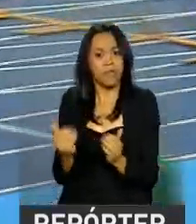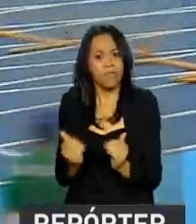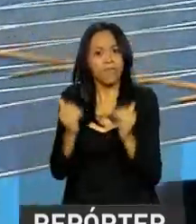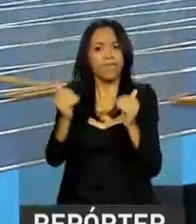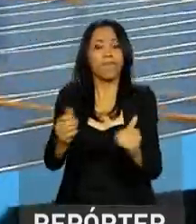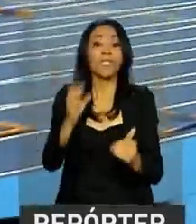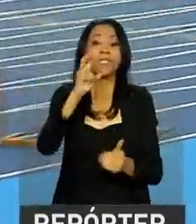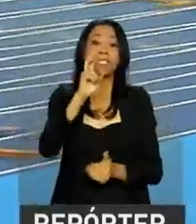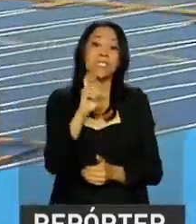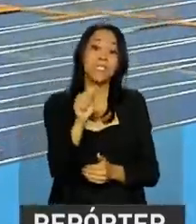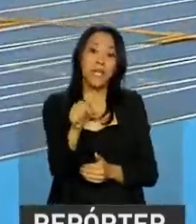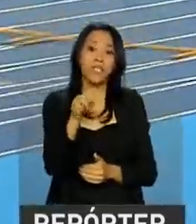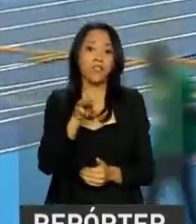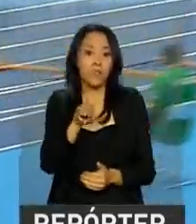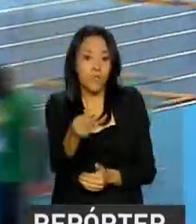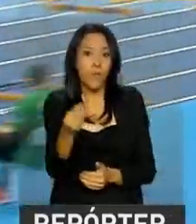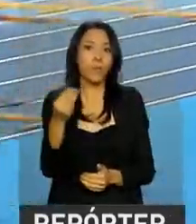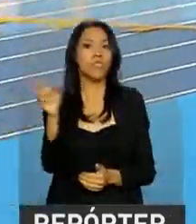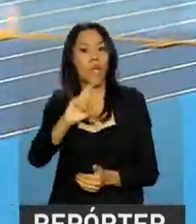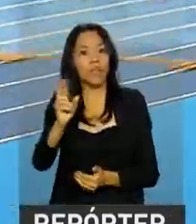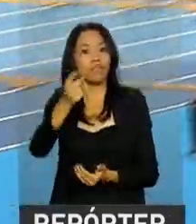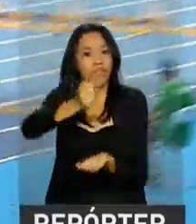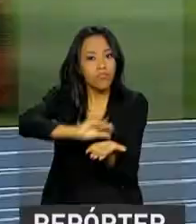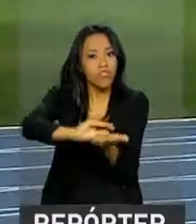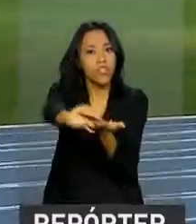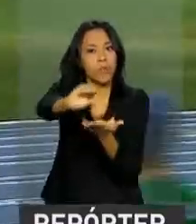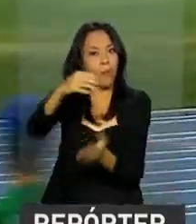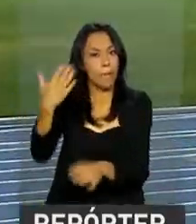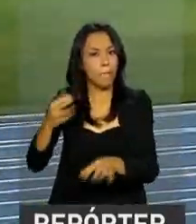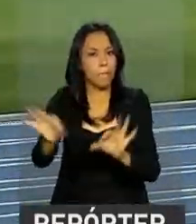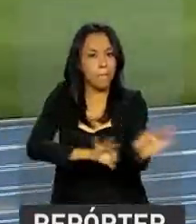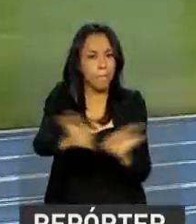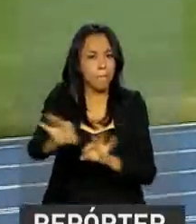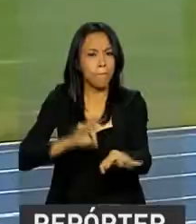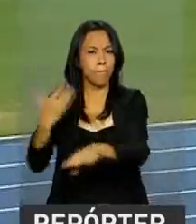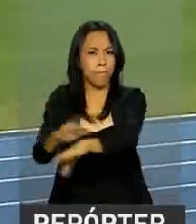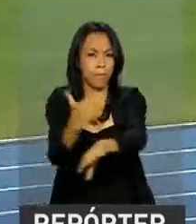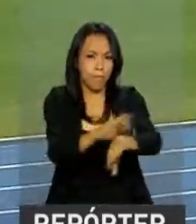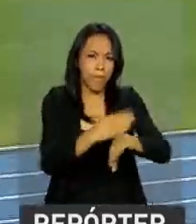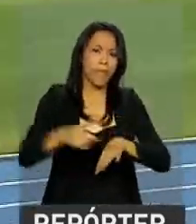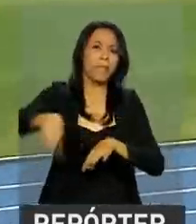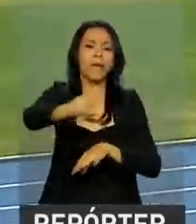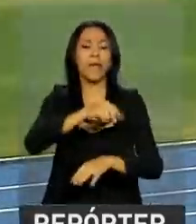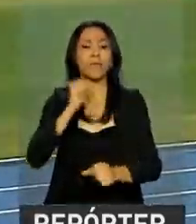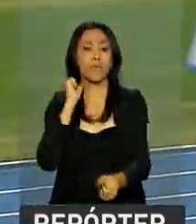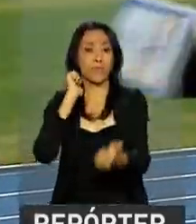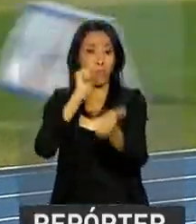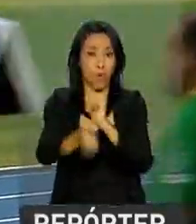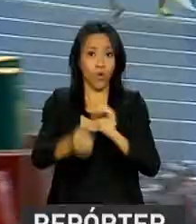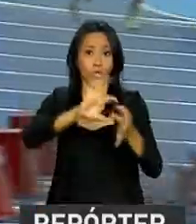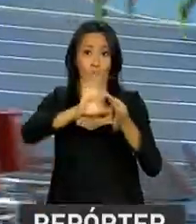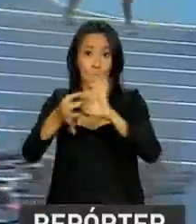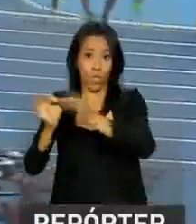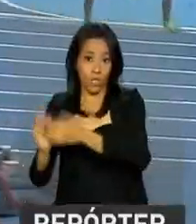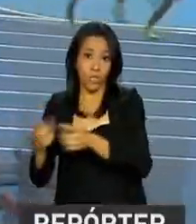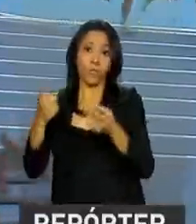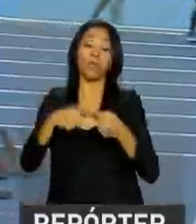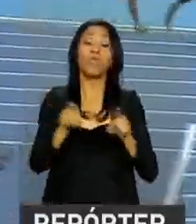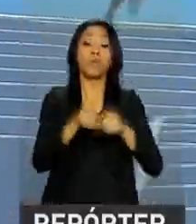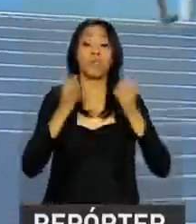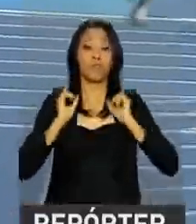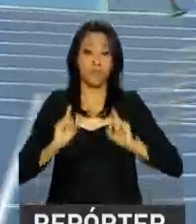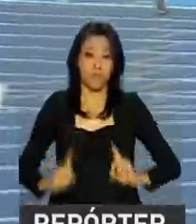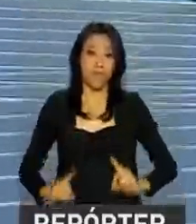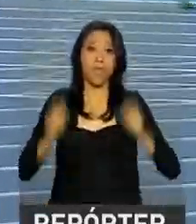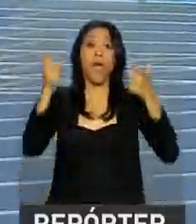de reais para garantir a preparação de atletas com potencial de participação nos Jogos Olímpicos e Paralímpicos de Tóquio em